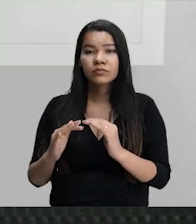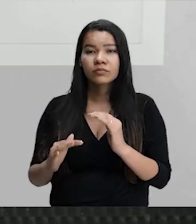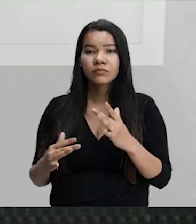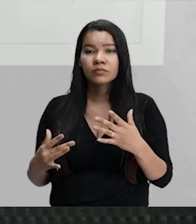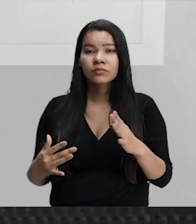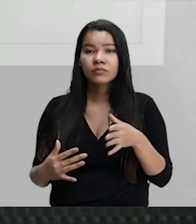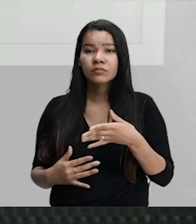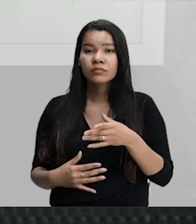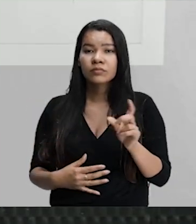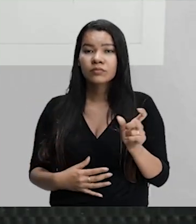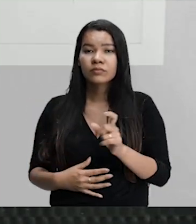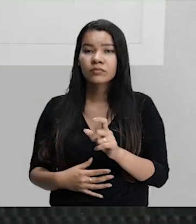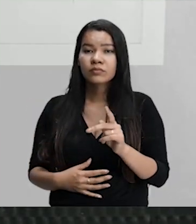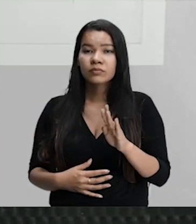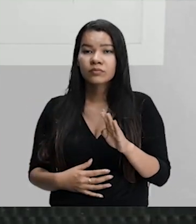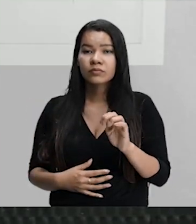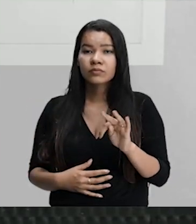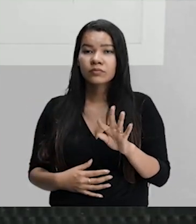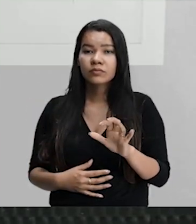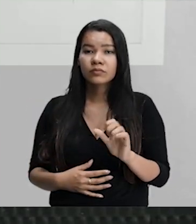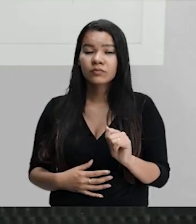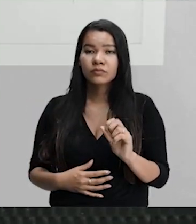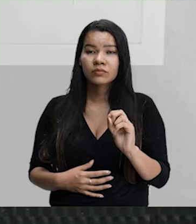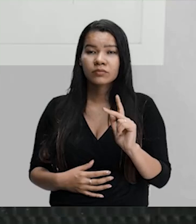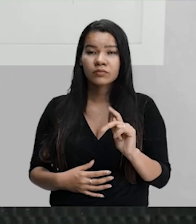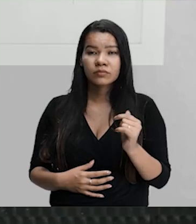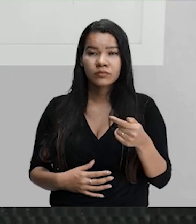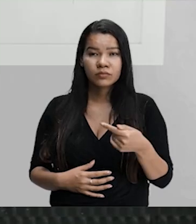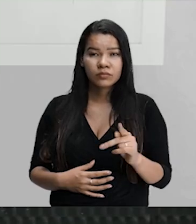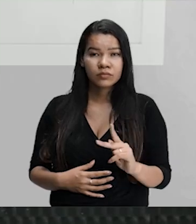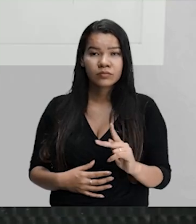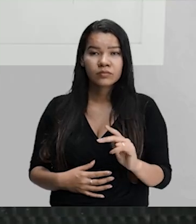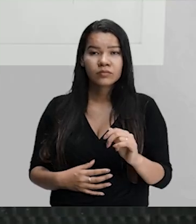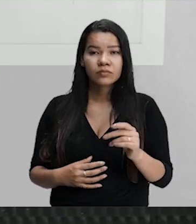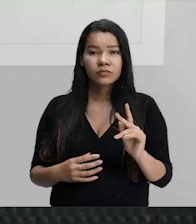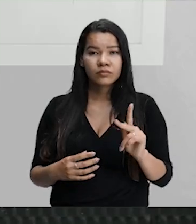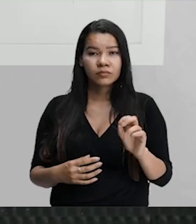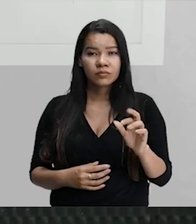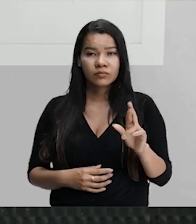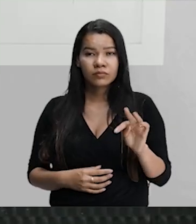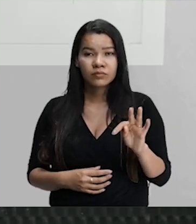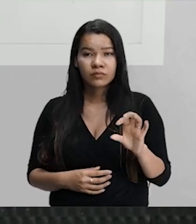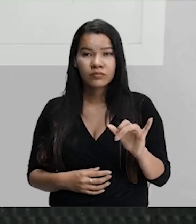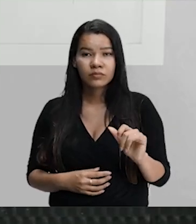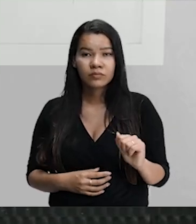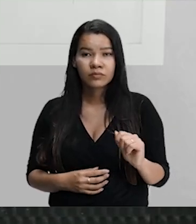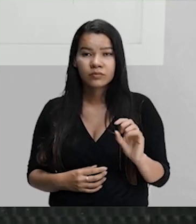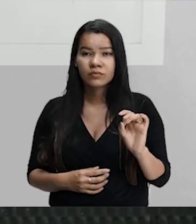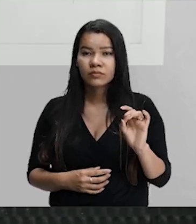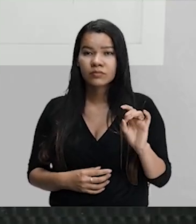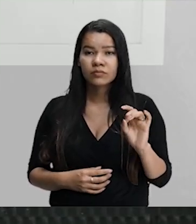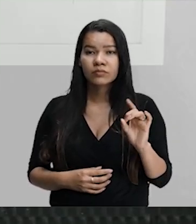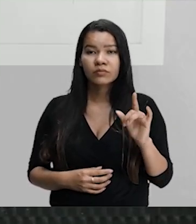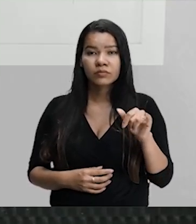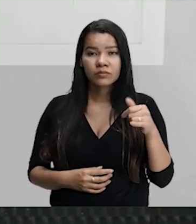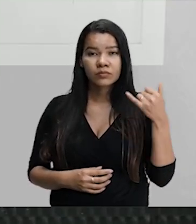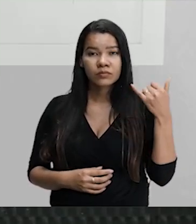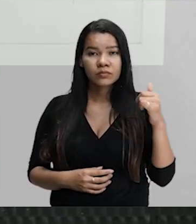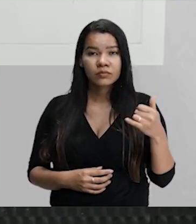beta, ok? Isso aqui, essa partícula beta, ela nada mais é do que um